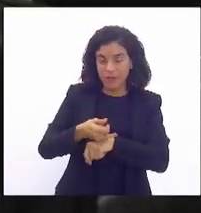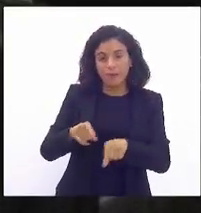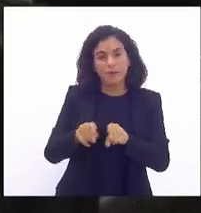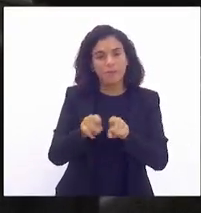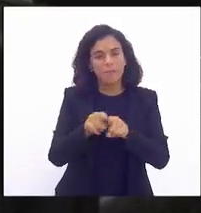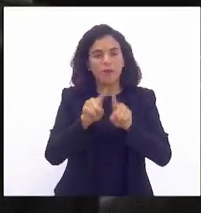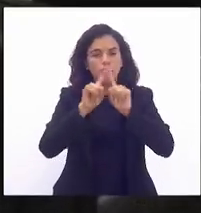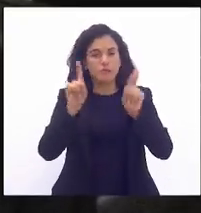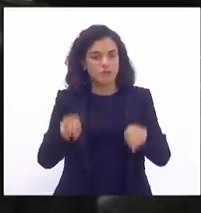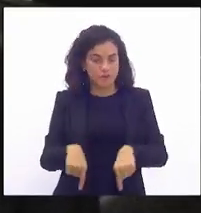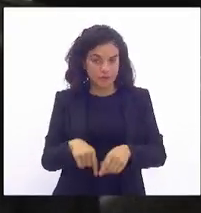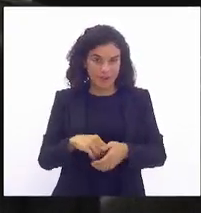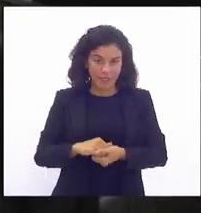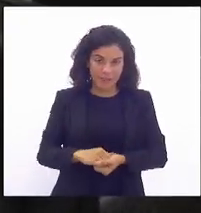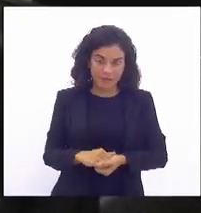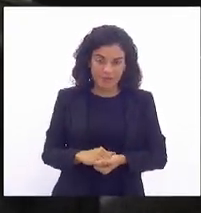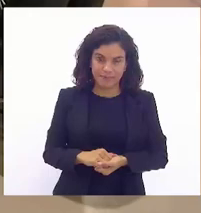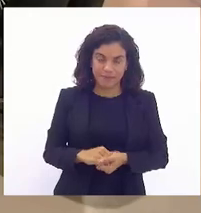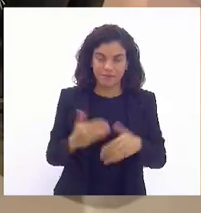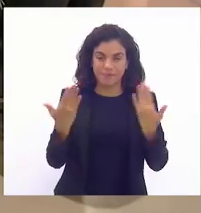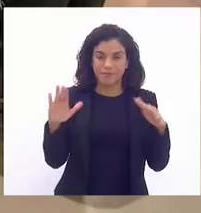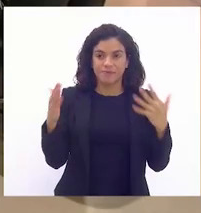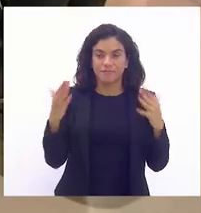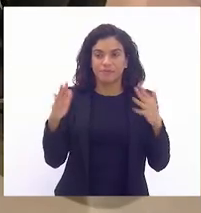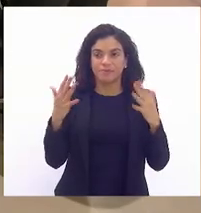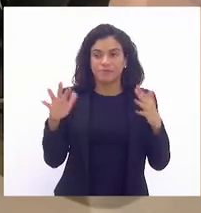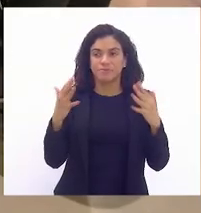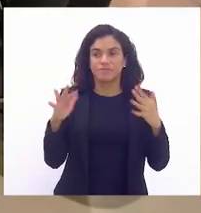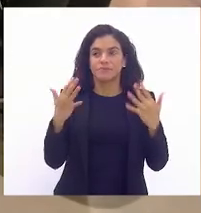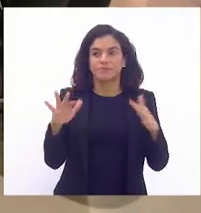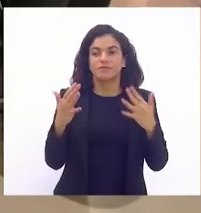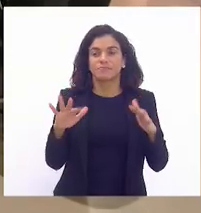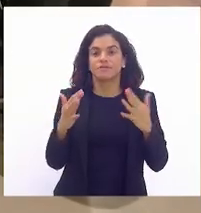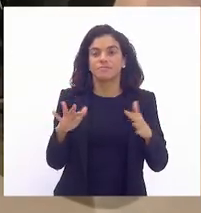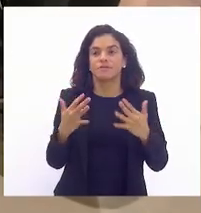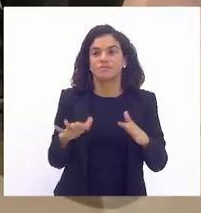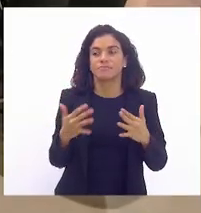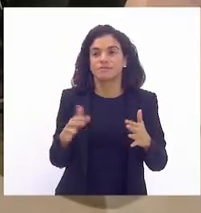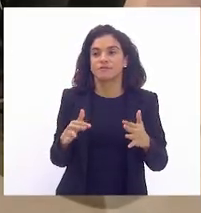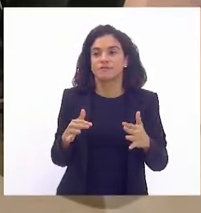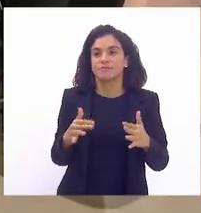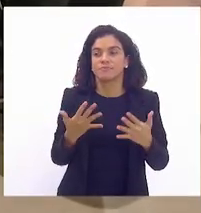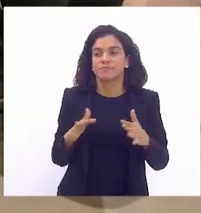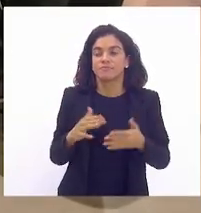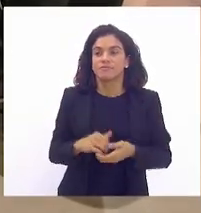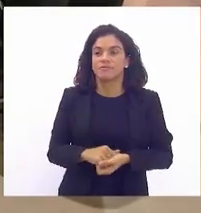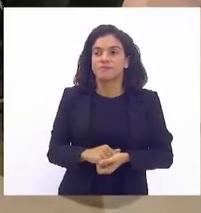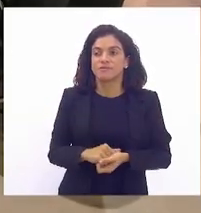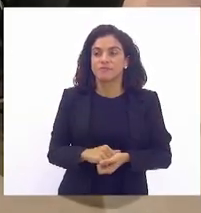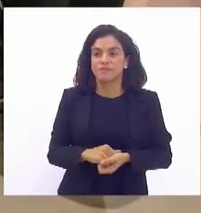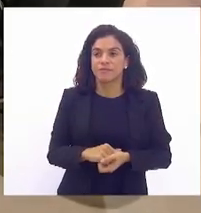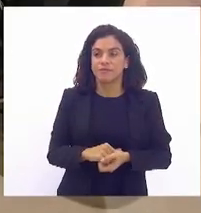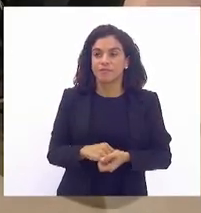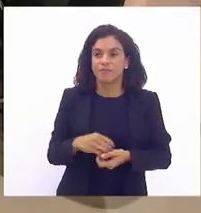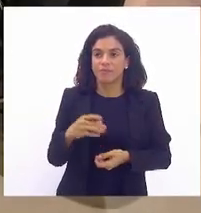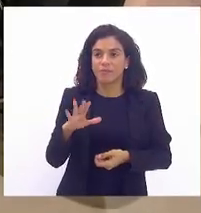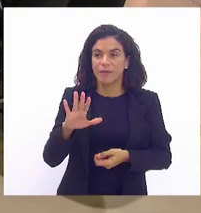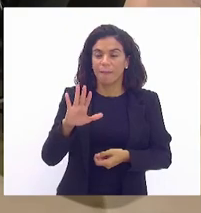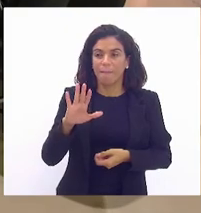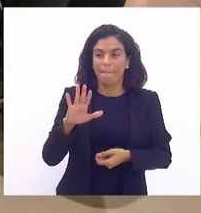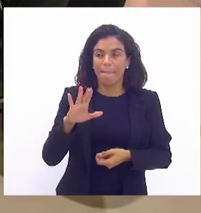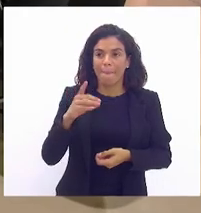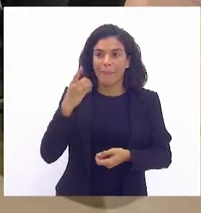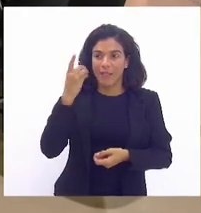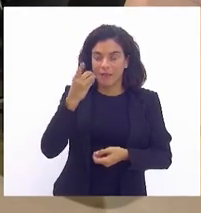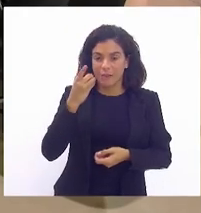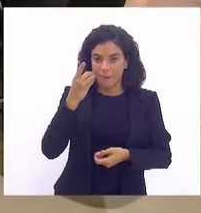seus trabalhadores. Então, doutor Leandro, antes de passar à população, posso pedir a